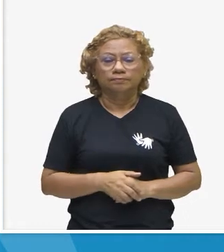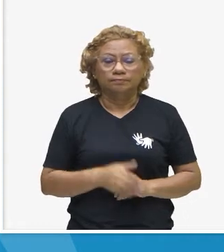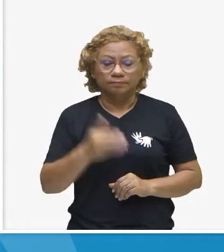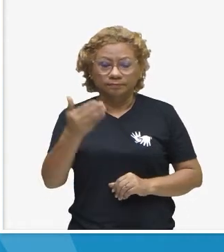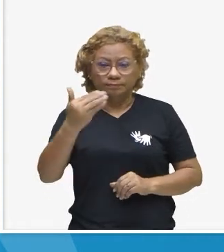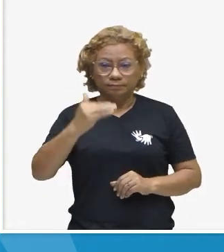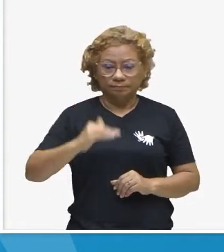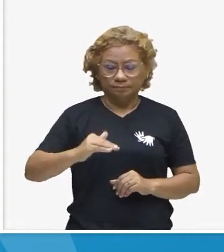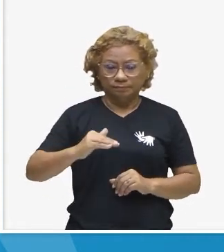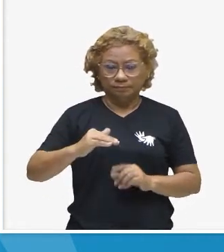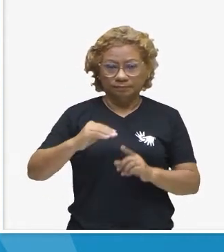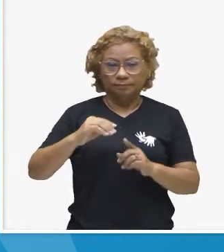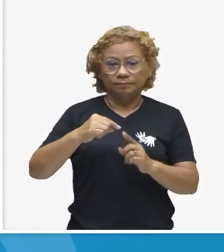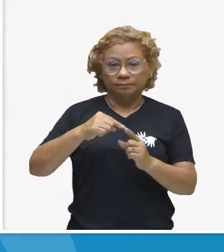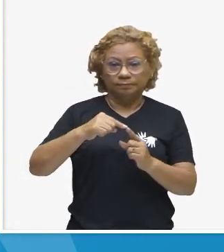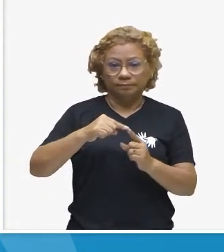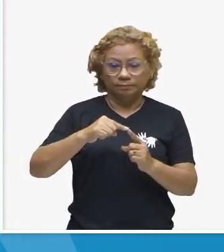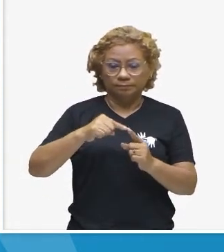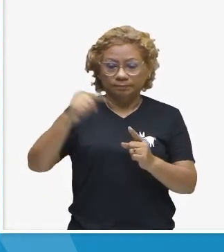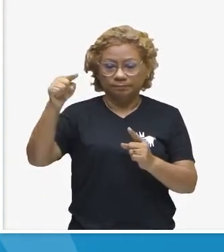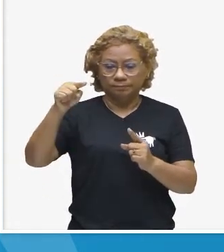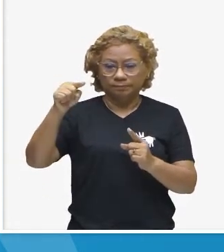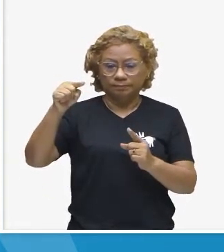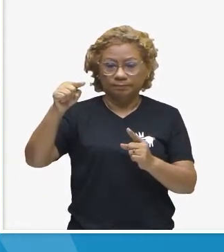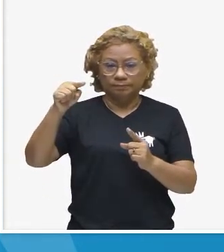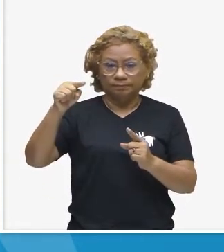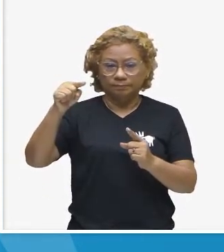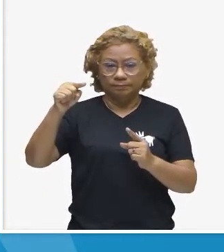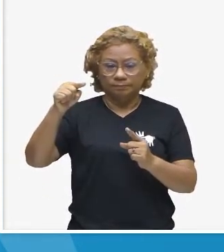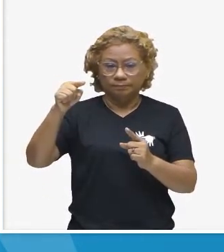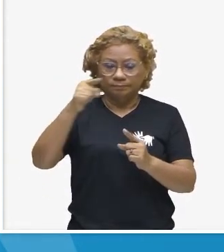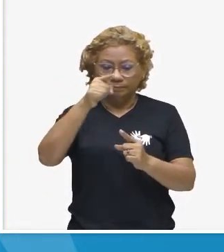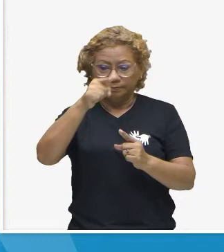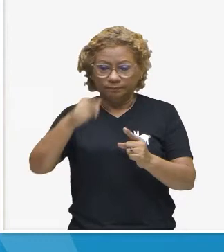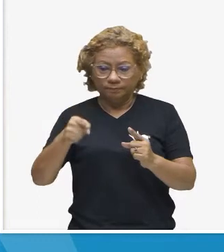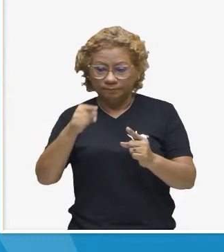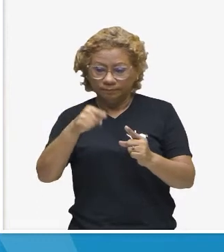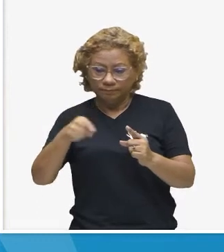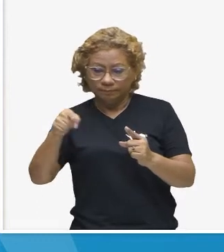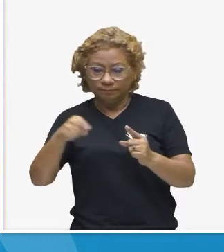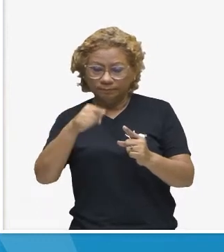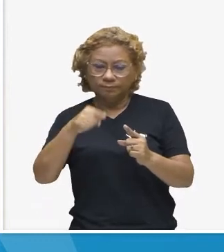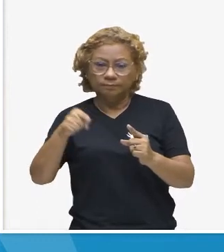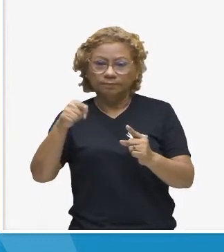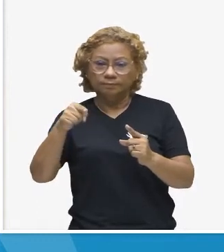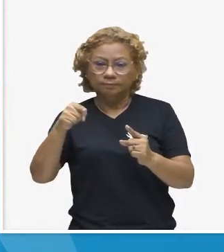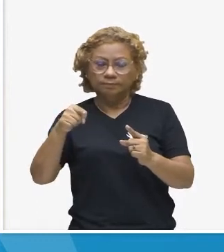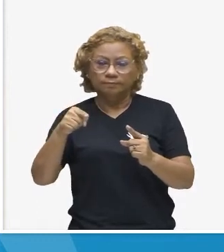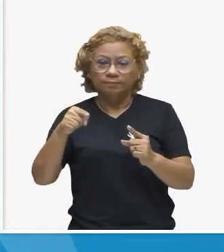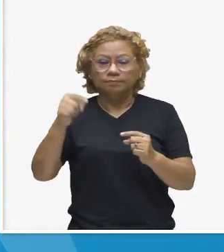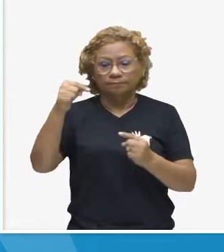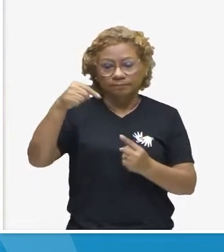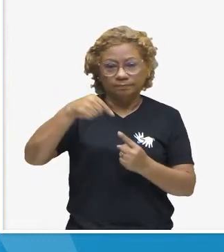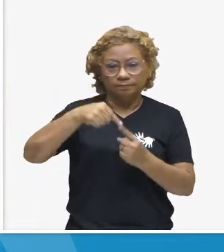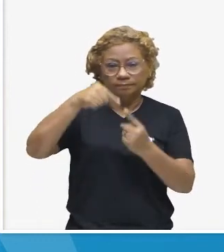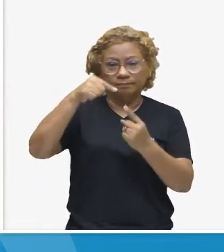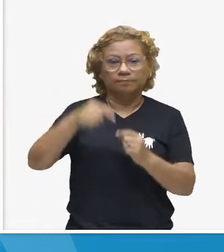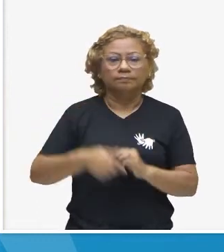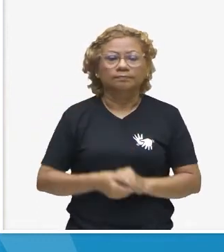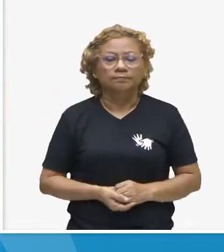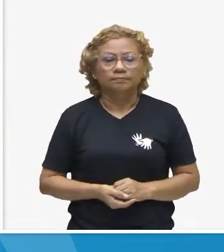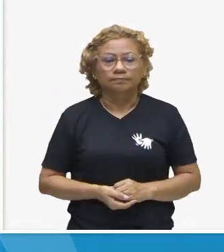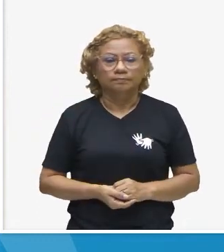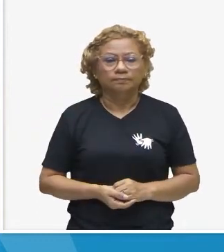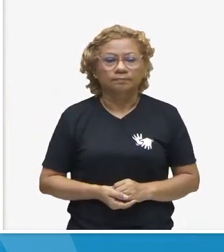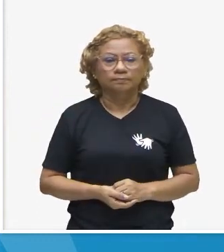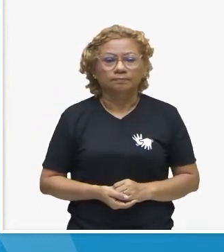do lado direito. E o laranja, que eu coloquei laranja, mas na